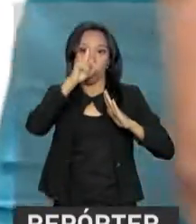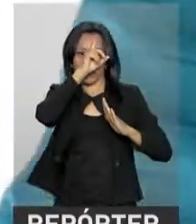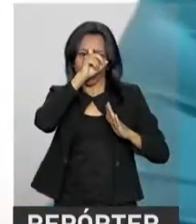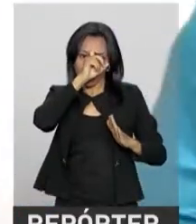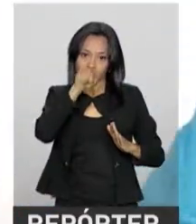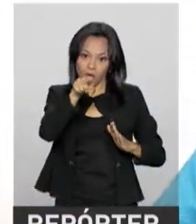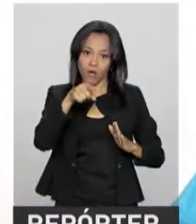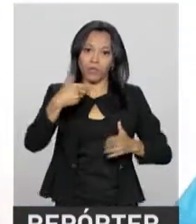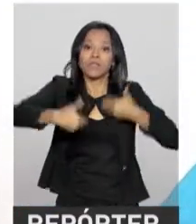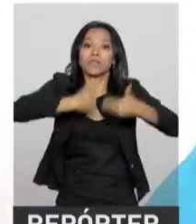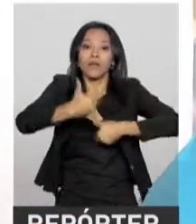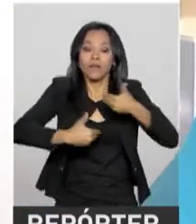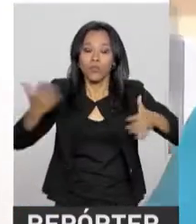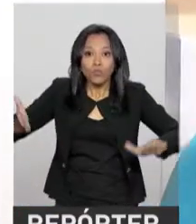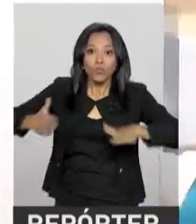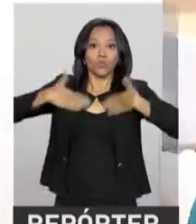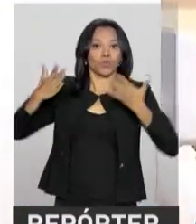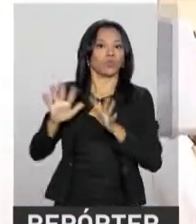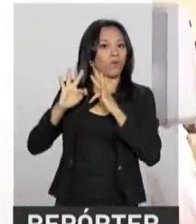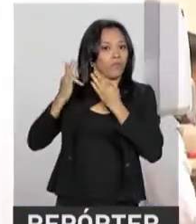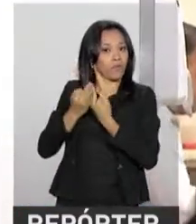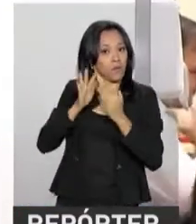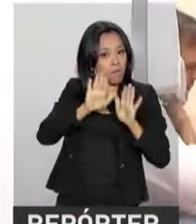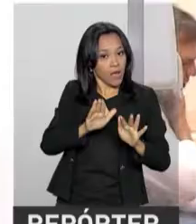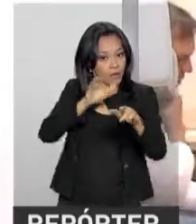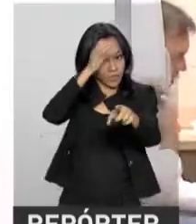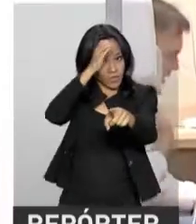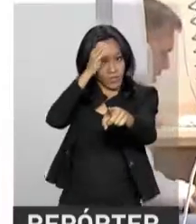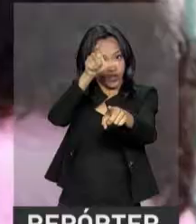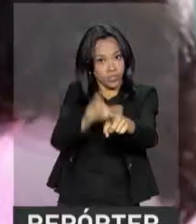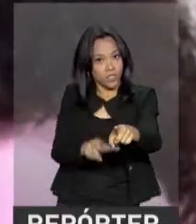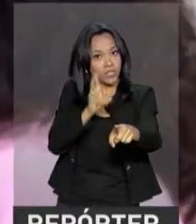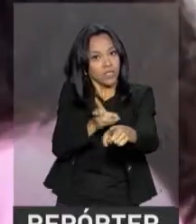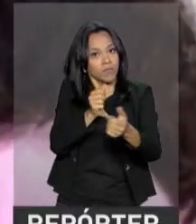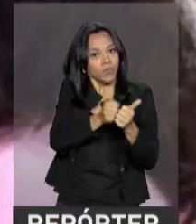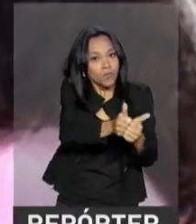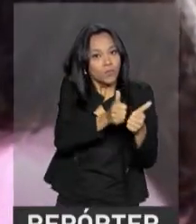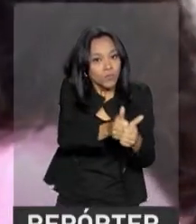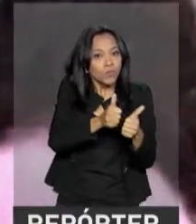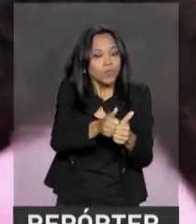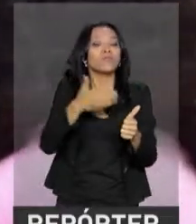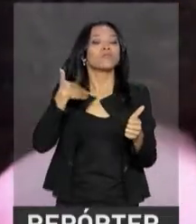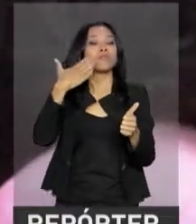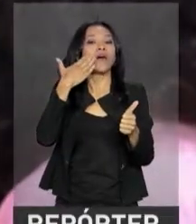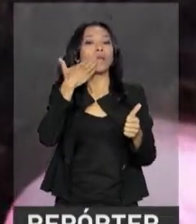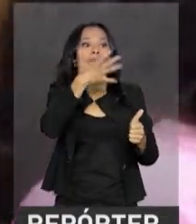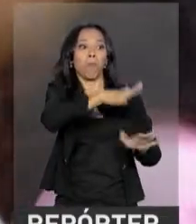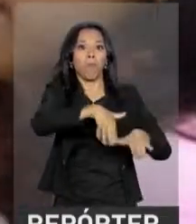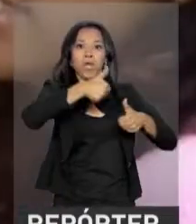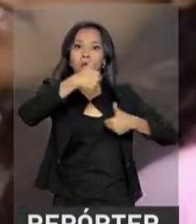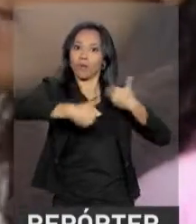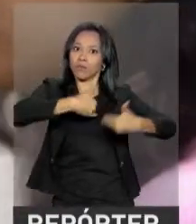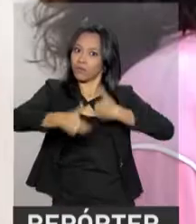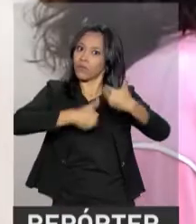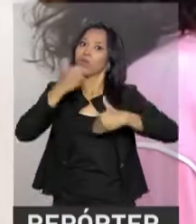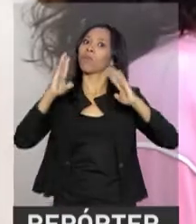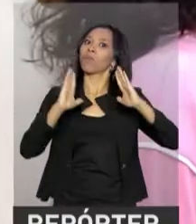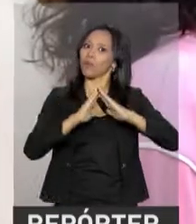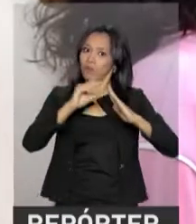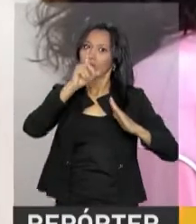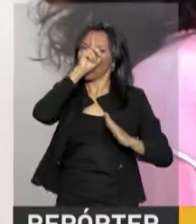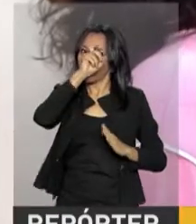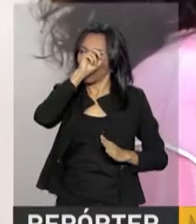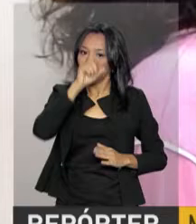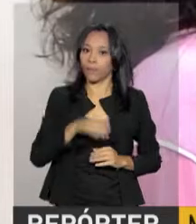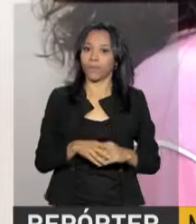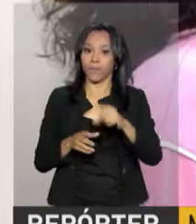susto para toda a família mas a tia que acompanha desde o início sabia que a menina está recebendo o melhor tratamento a gente fala